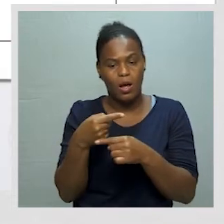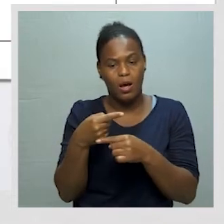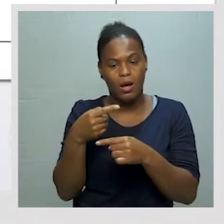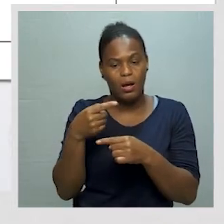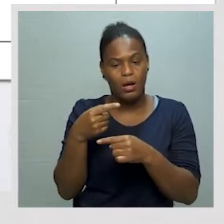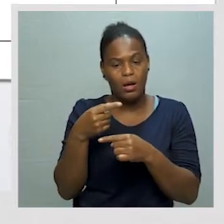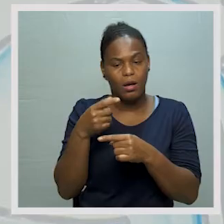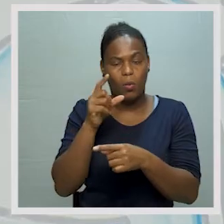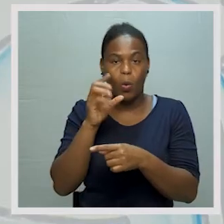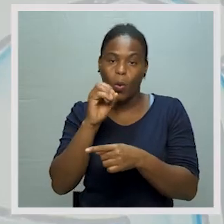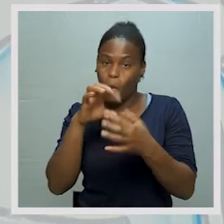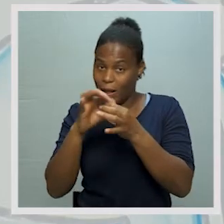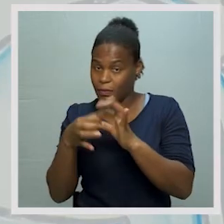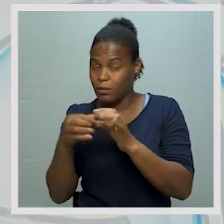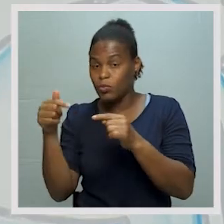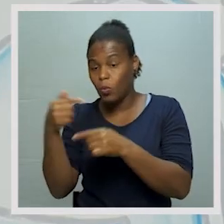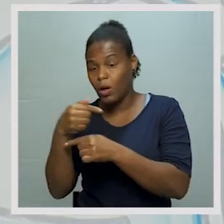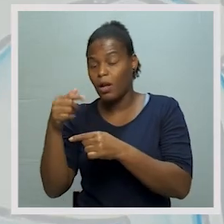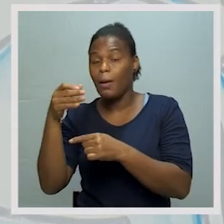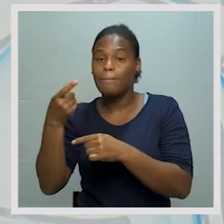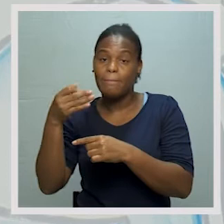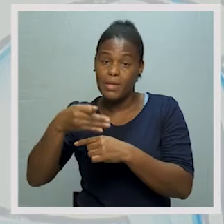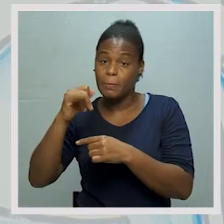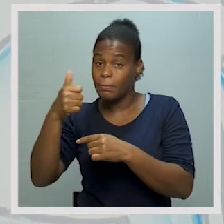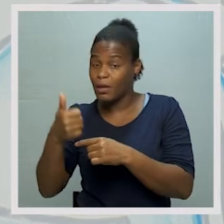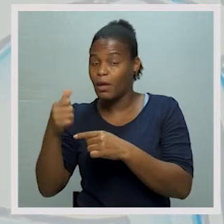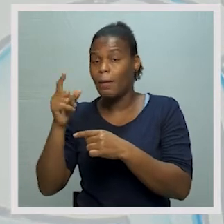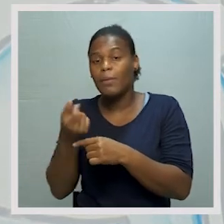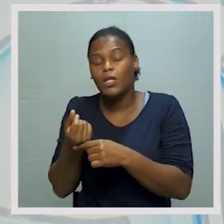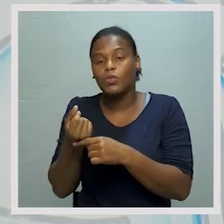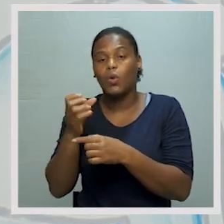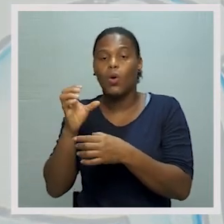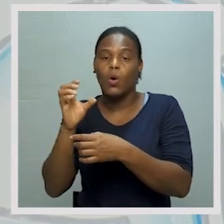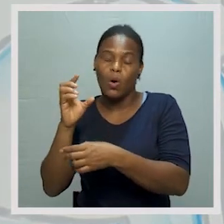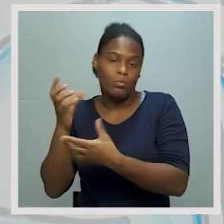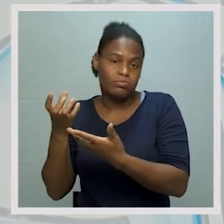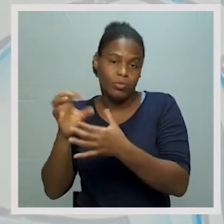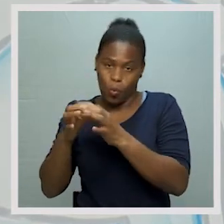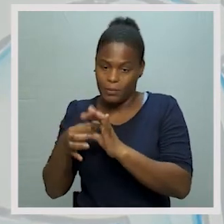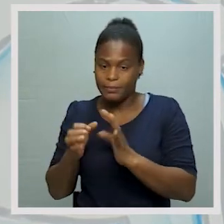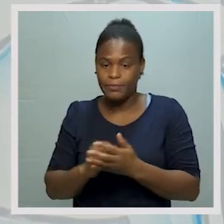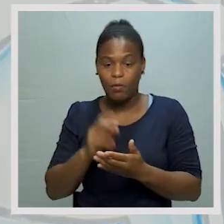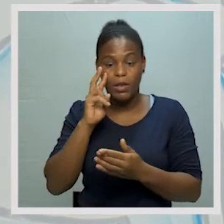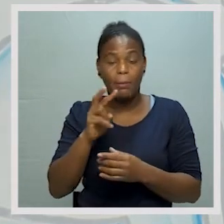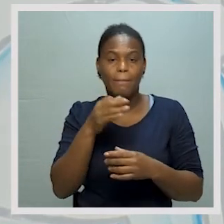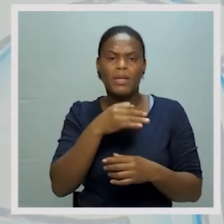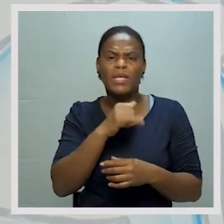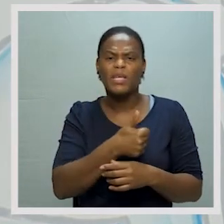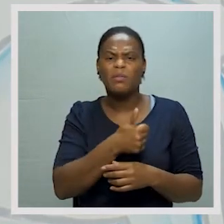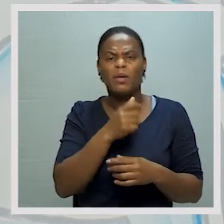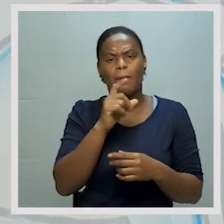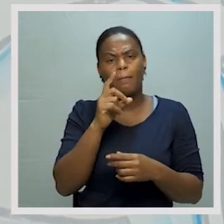o deflator do PIB. Nós temos aqui o PIB a preços correntes e constantes de Cabo Verde no